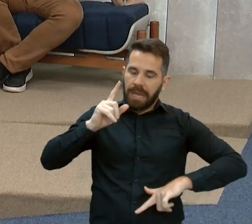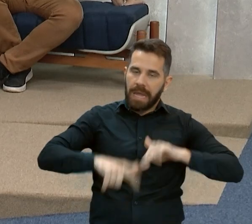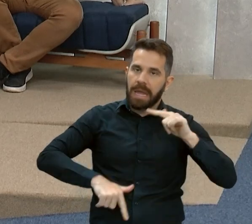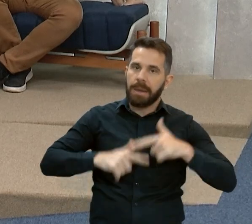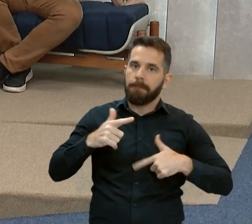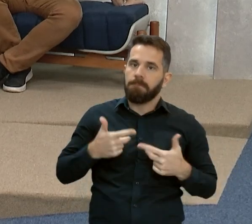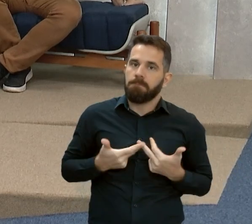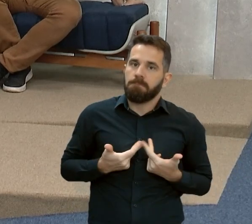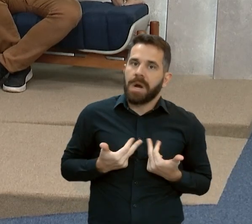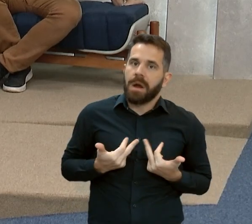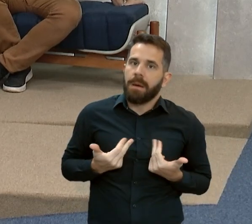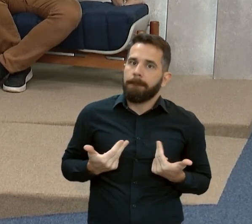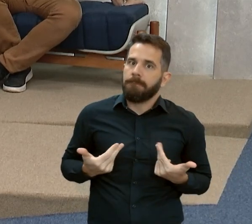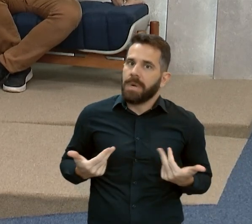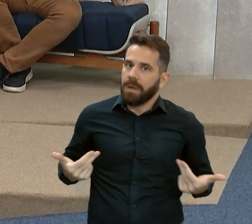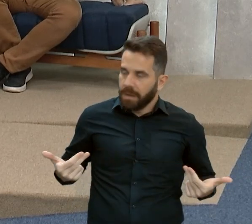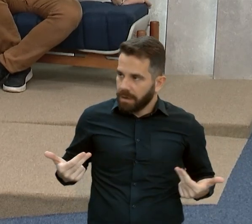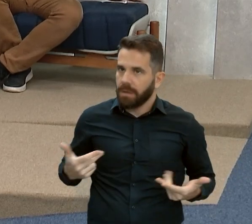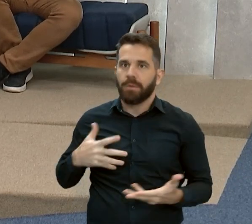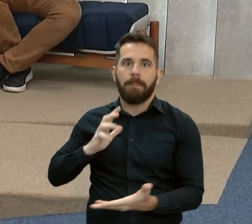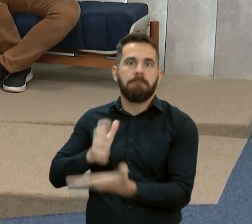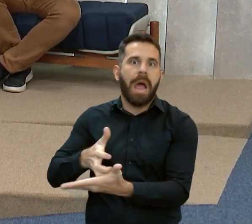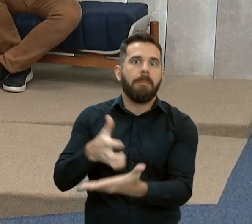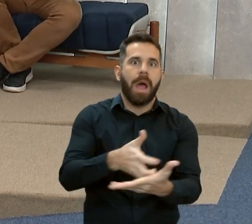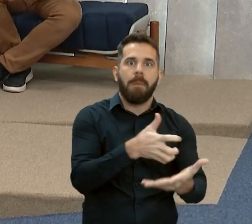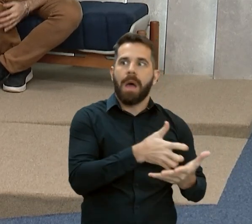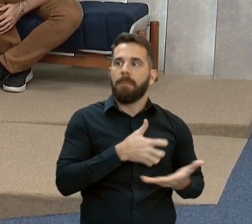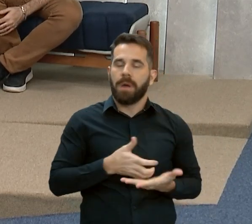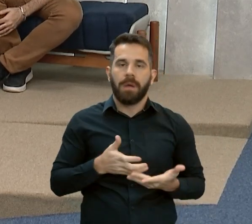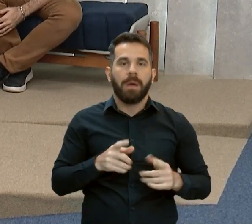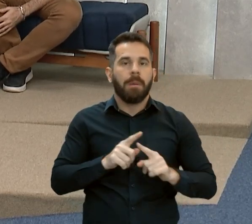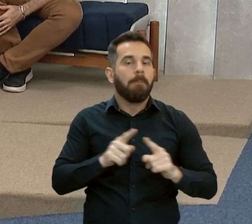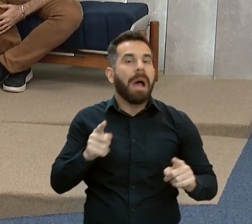que fazer um improviso. Era com o que tinha, né?